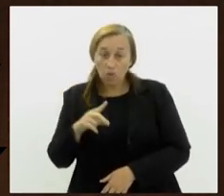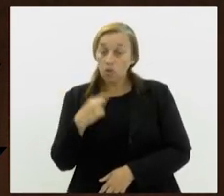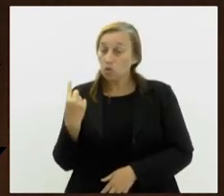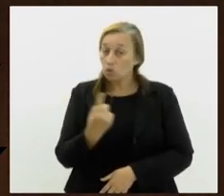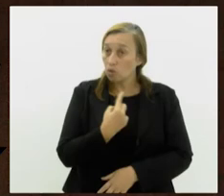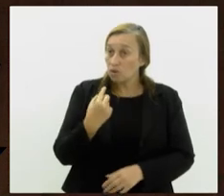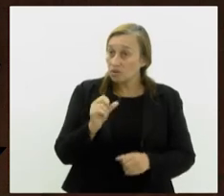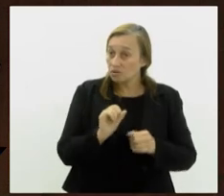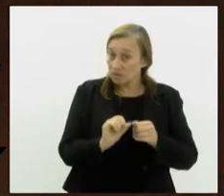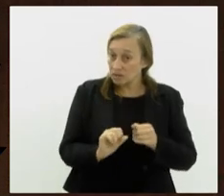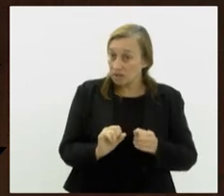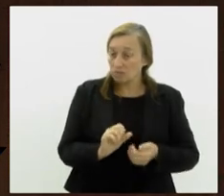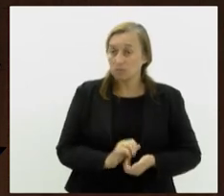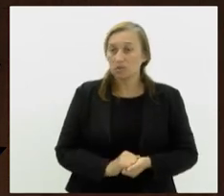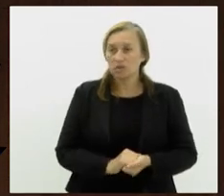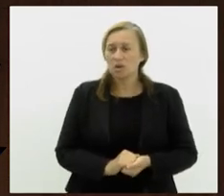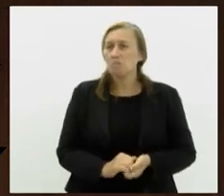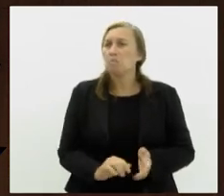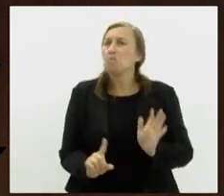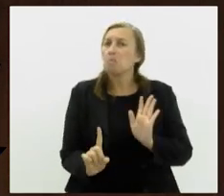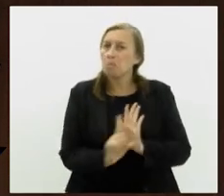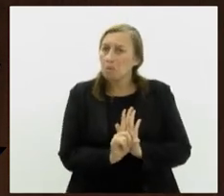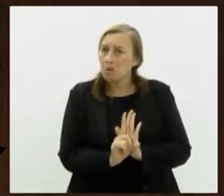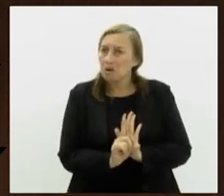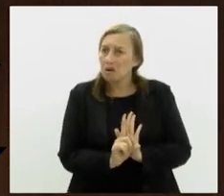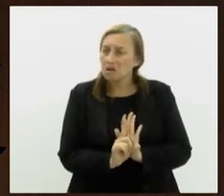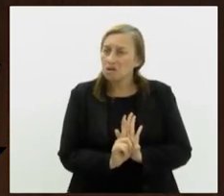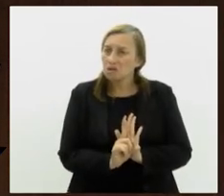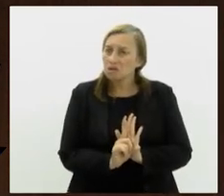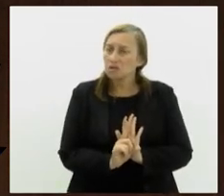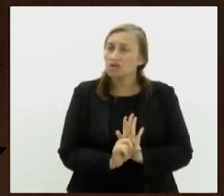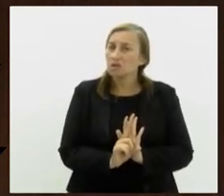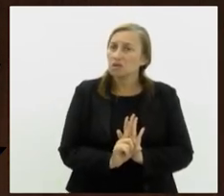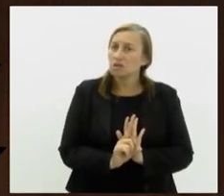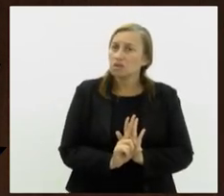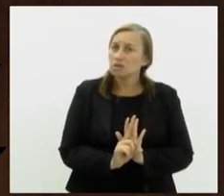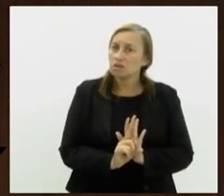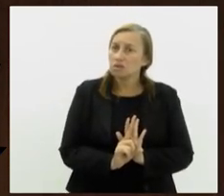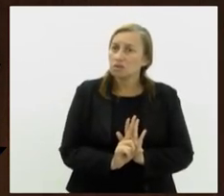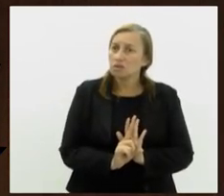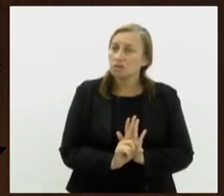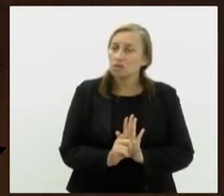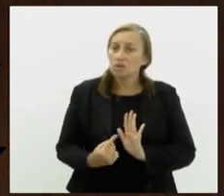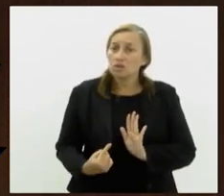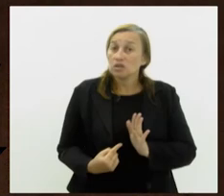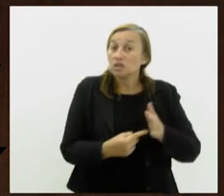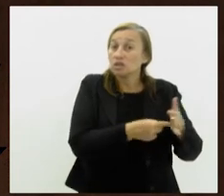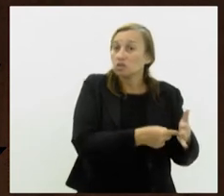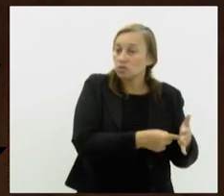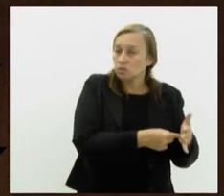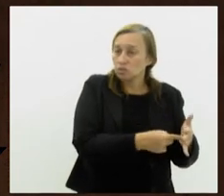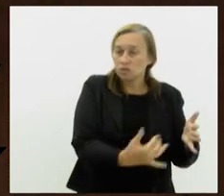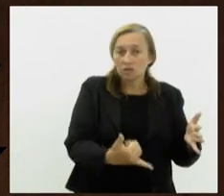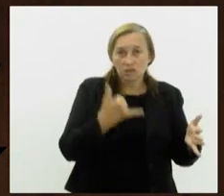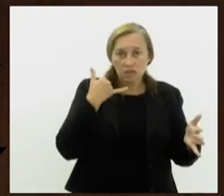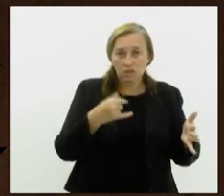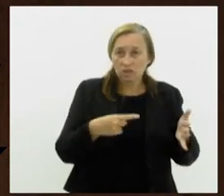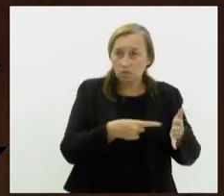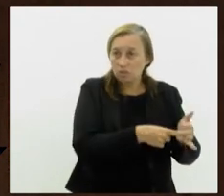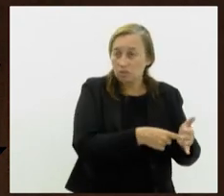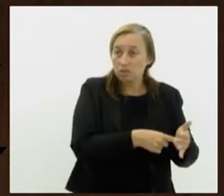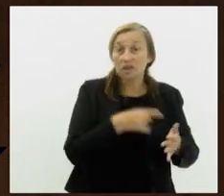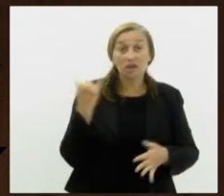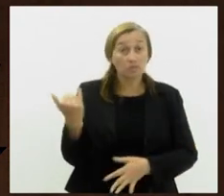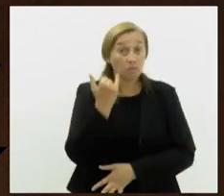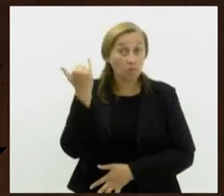fizemos, por lei, instituímos o Disque Denúncia, que é um instrumento importante